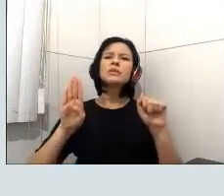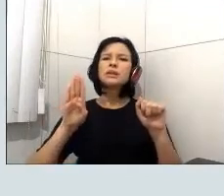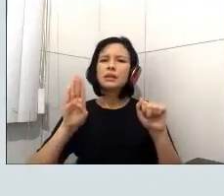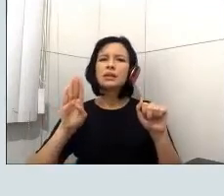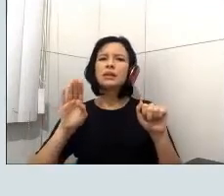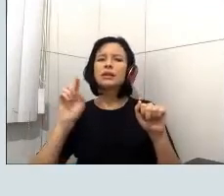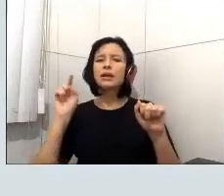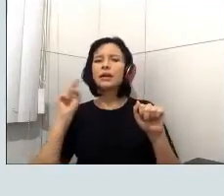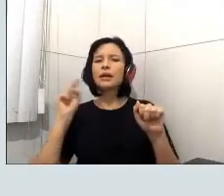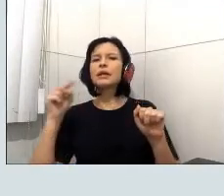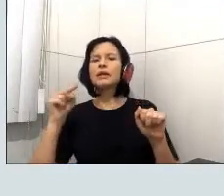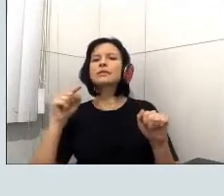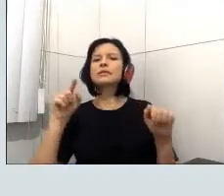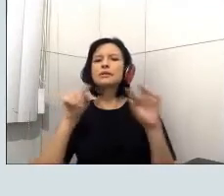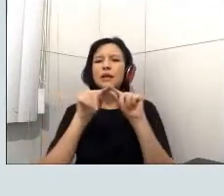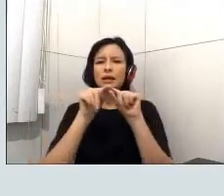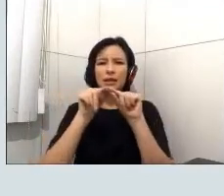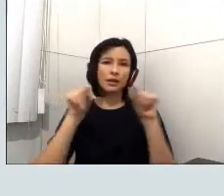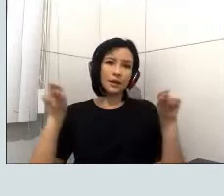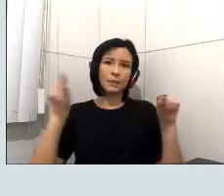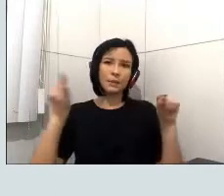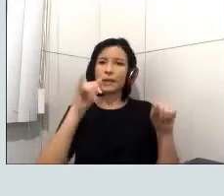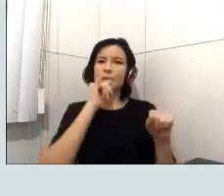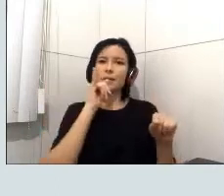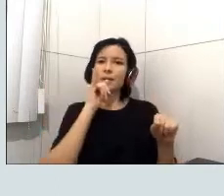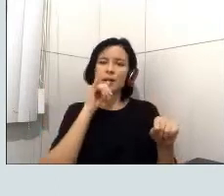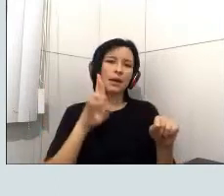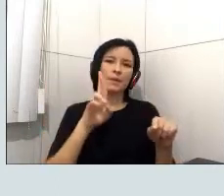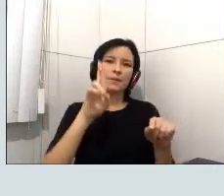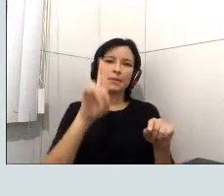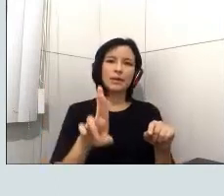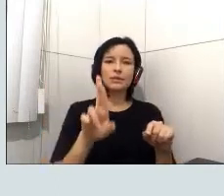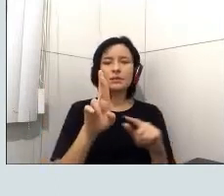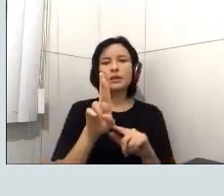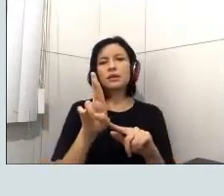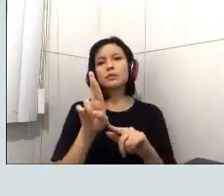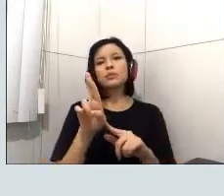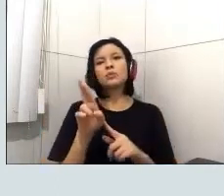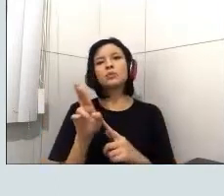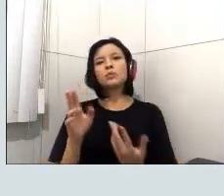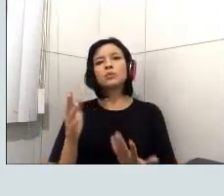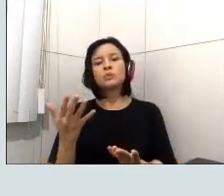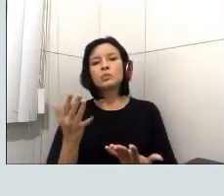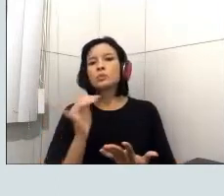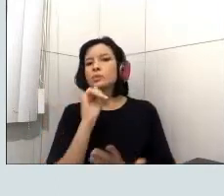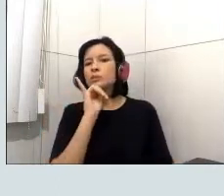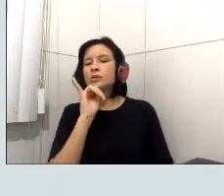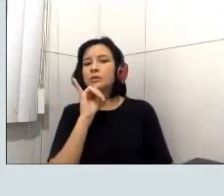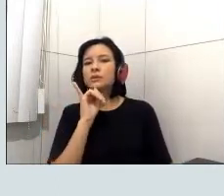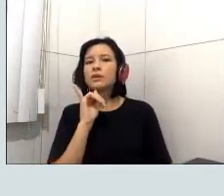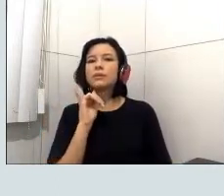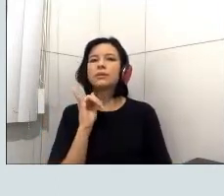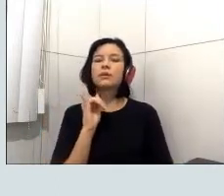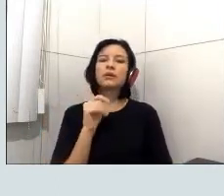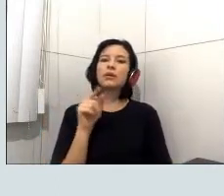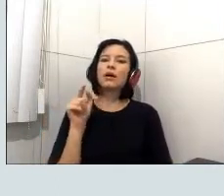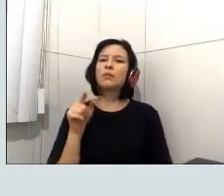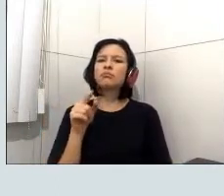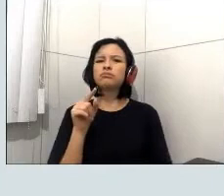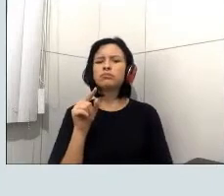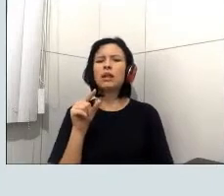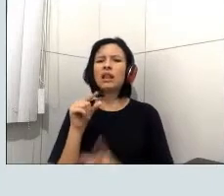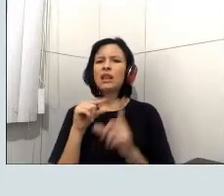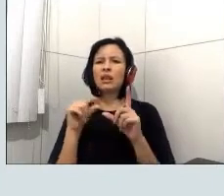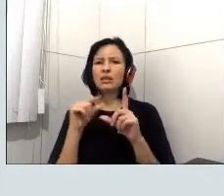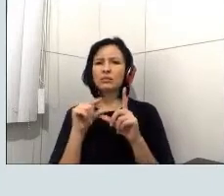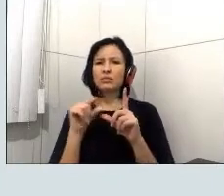representado por exemplo, ele nunca vai ser representado, digamos, por uma letra só. Vai ser representado por